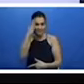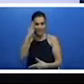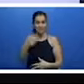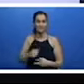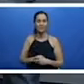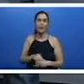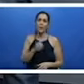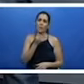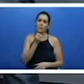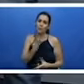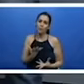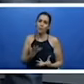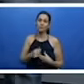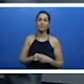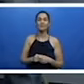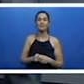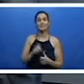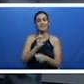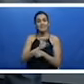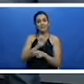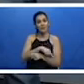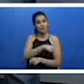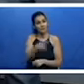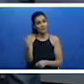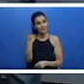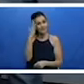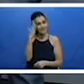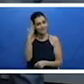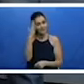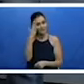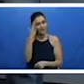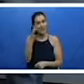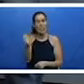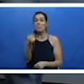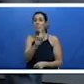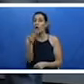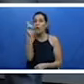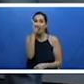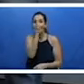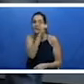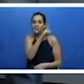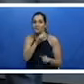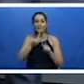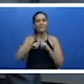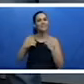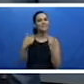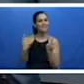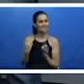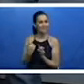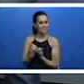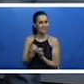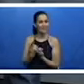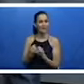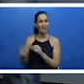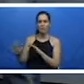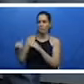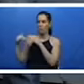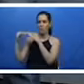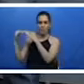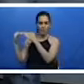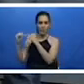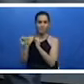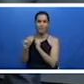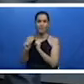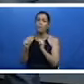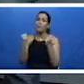Bom, pessoal, espero que vocês tenham entendido. Não é difícil fazer generalização.